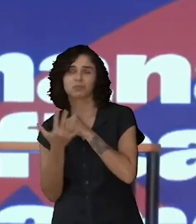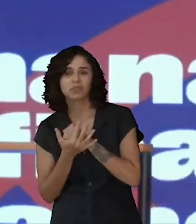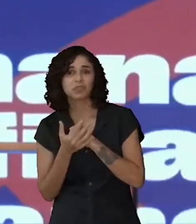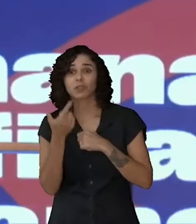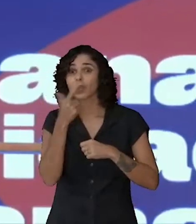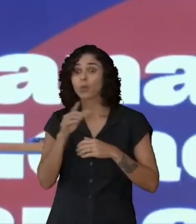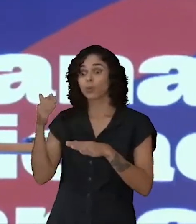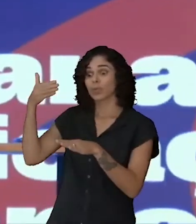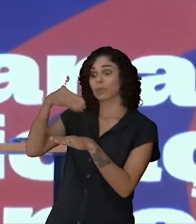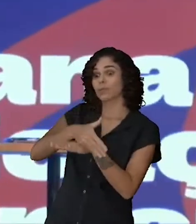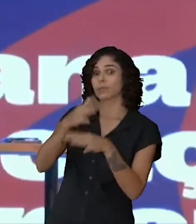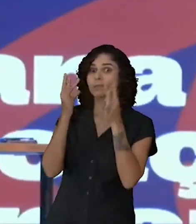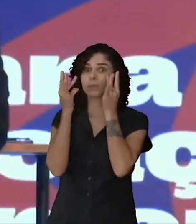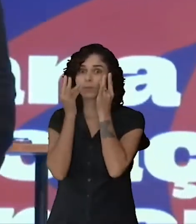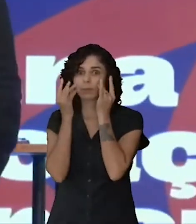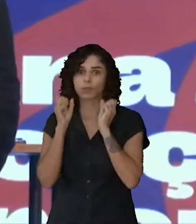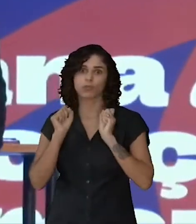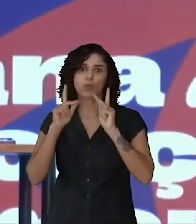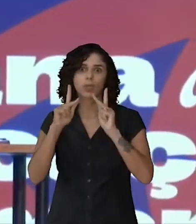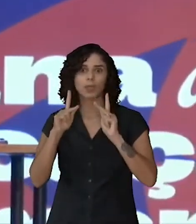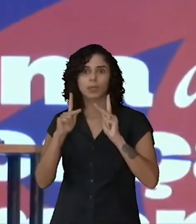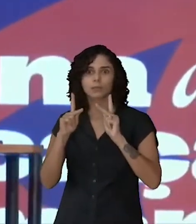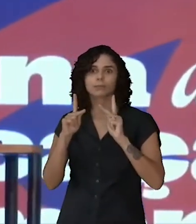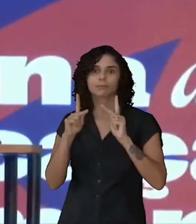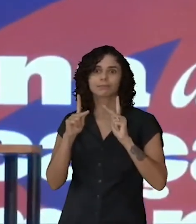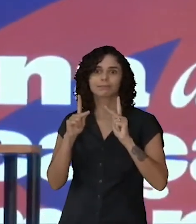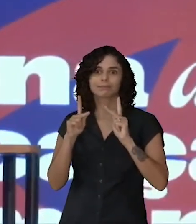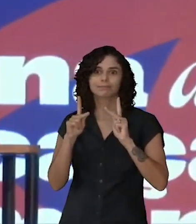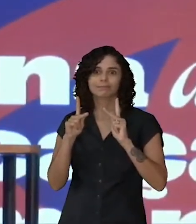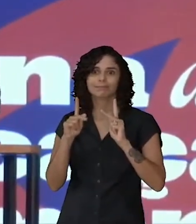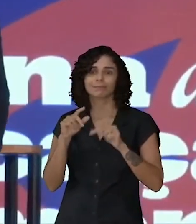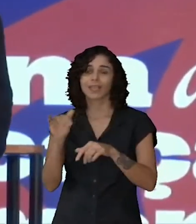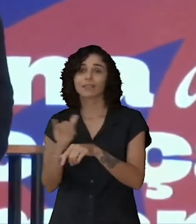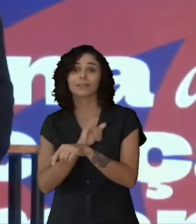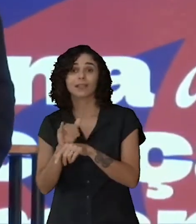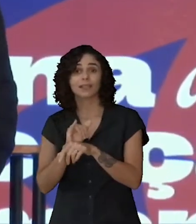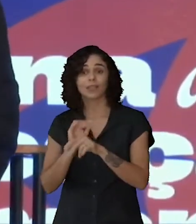em outro país, a gente liberou o link para eles. Para quem realmente quer e não pode estar aqui.